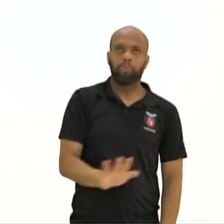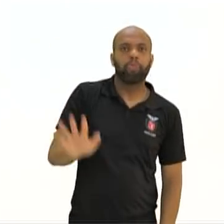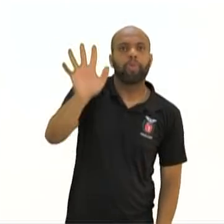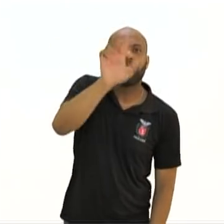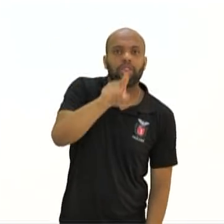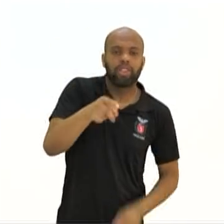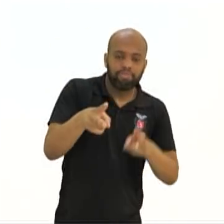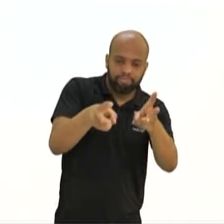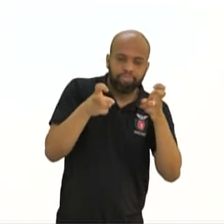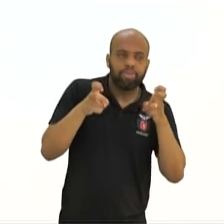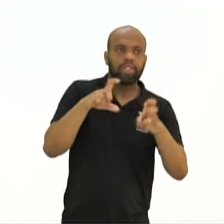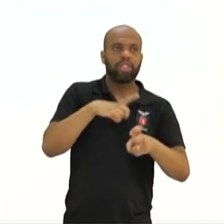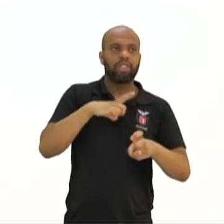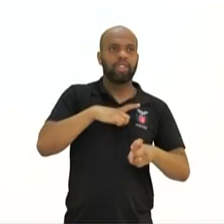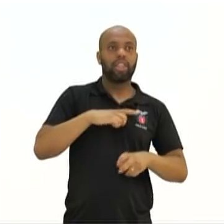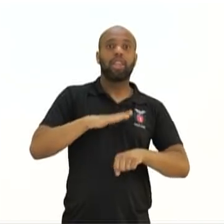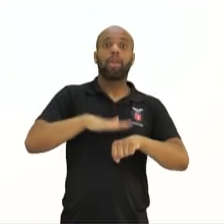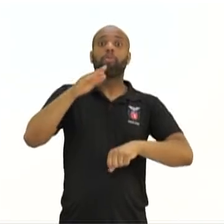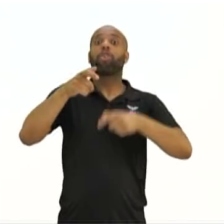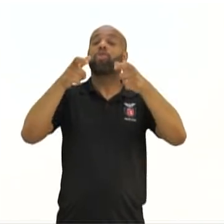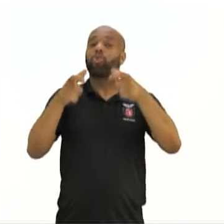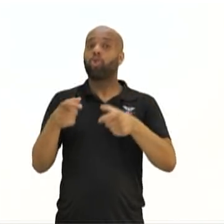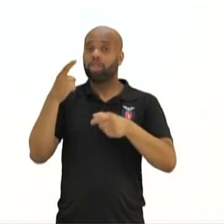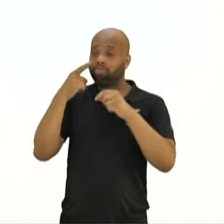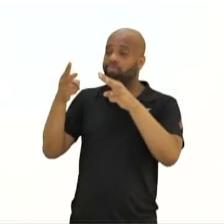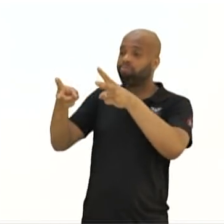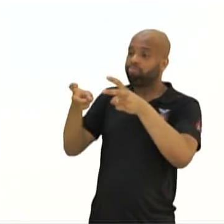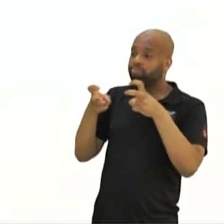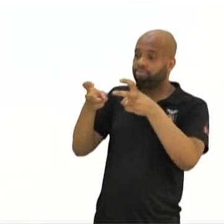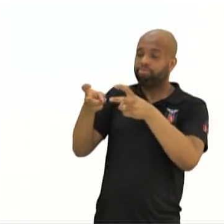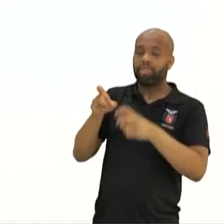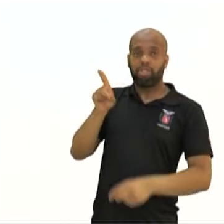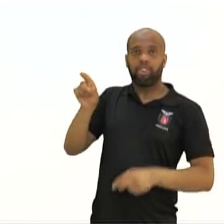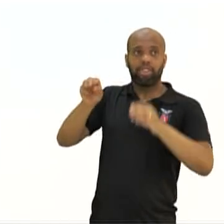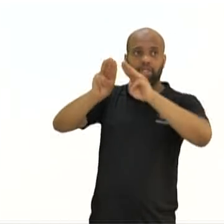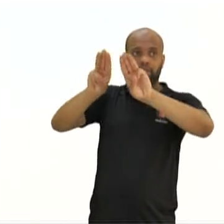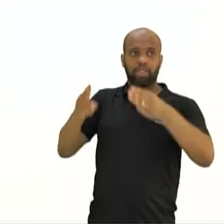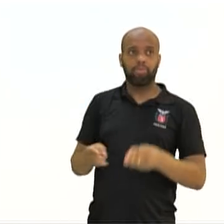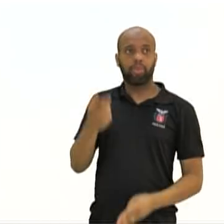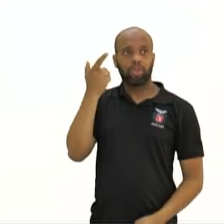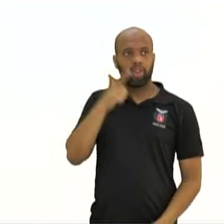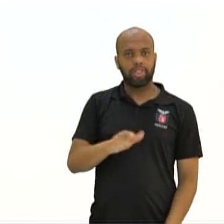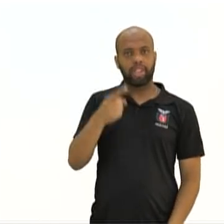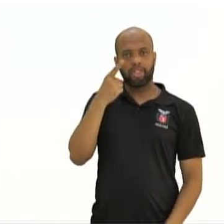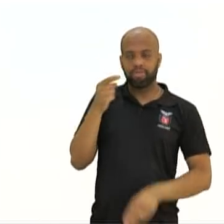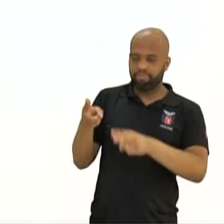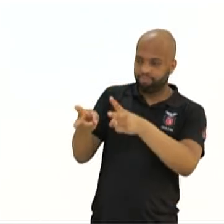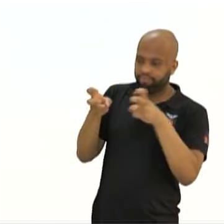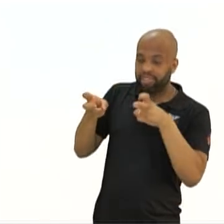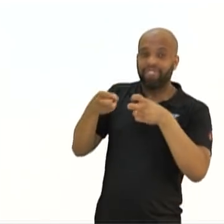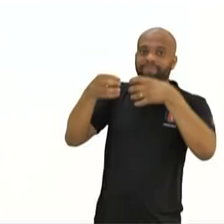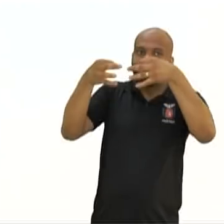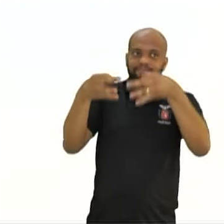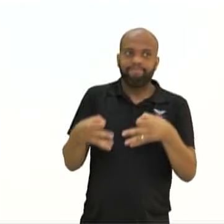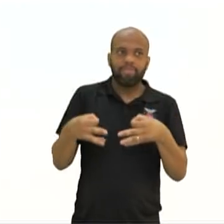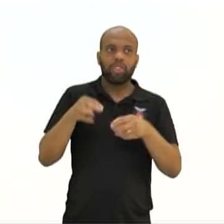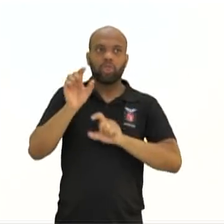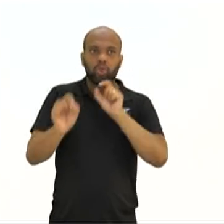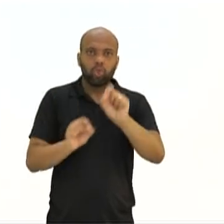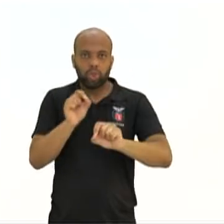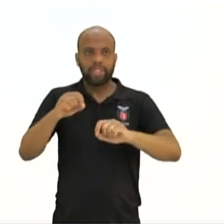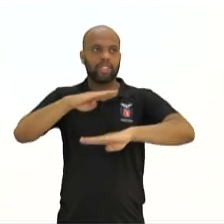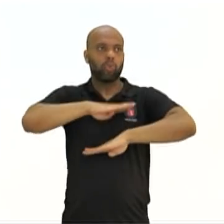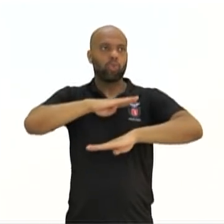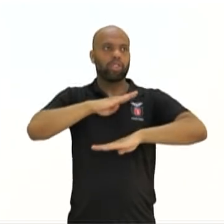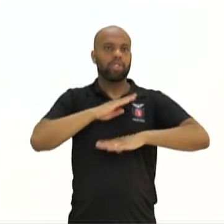Você percebe uma grande concentração? Observe que neste mapa nós podemos dimensionar exatamente aquela